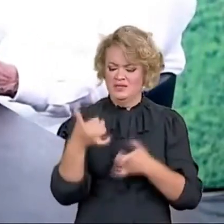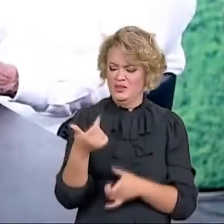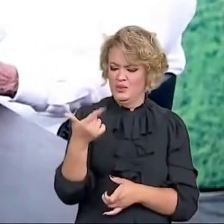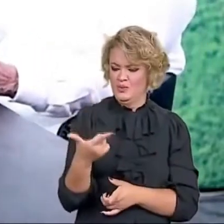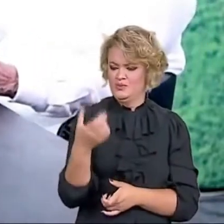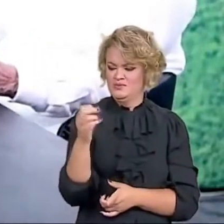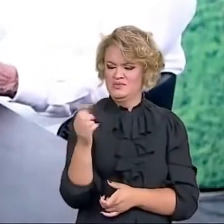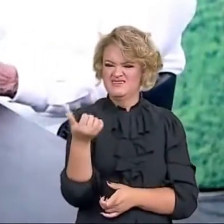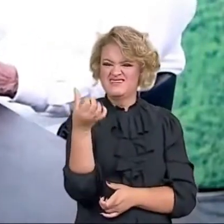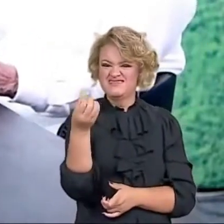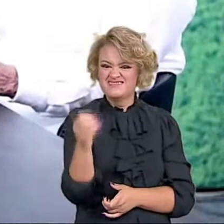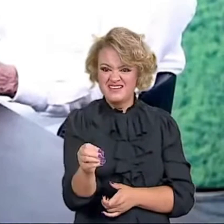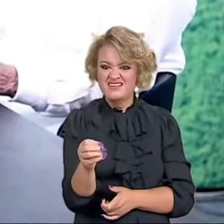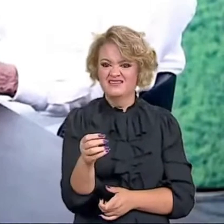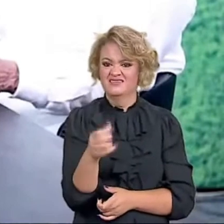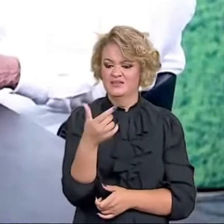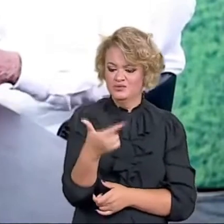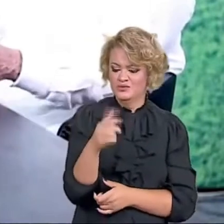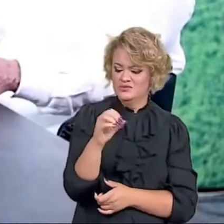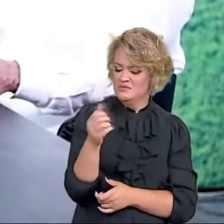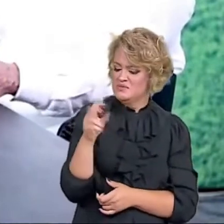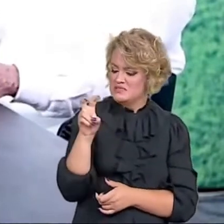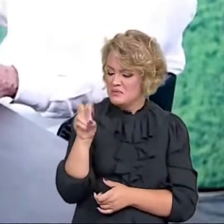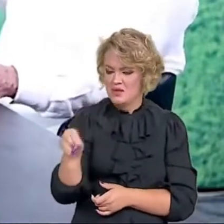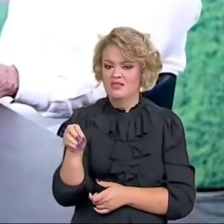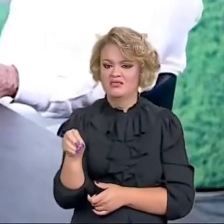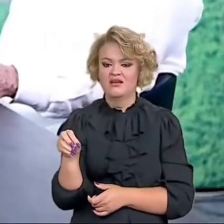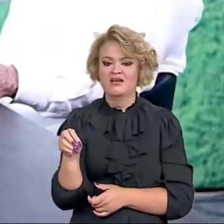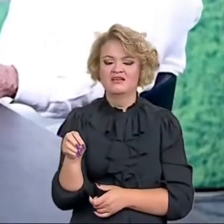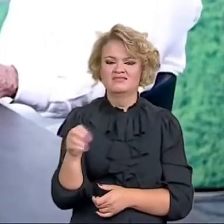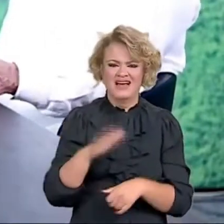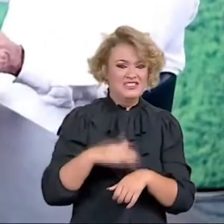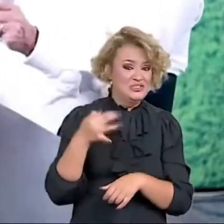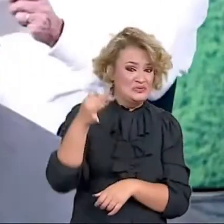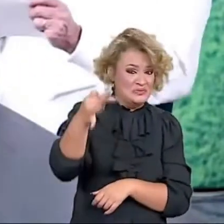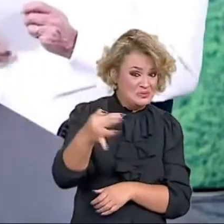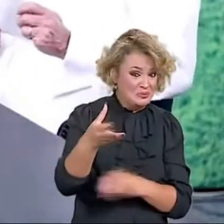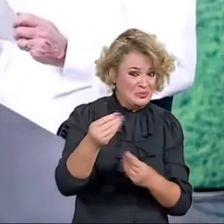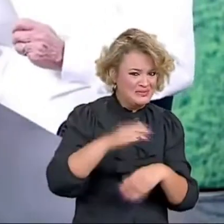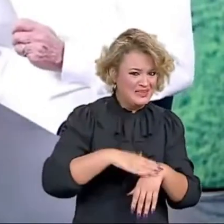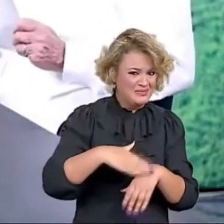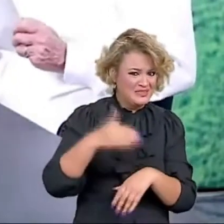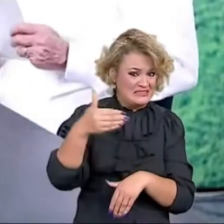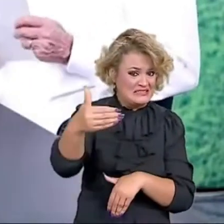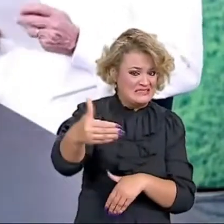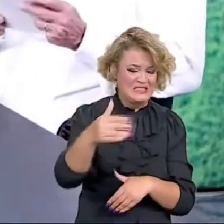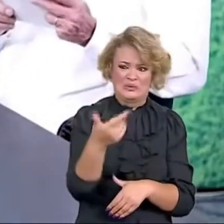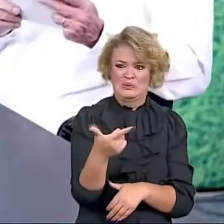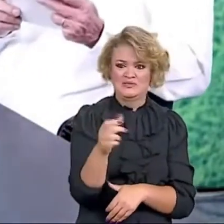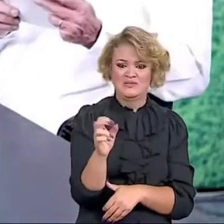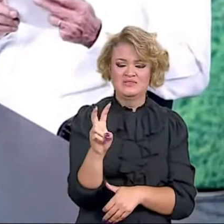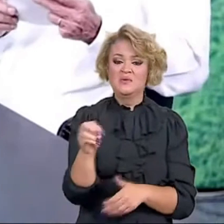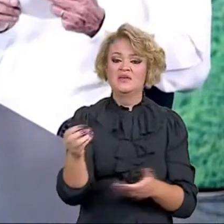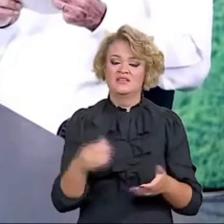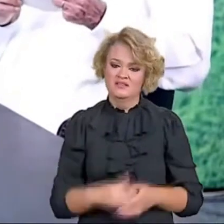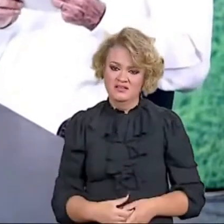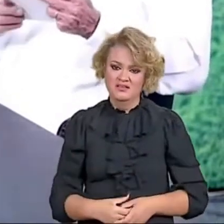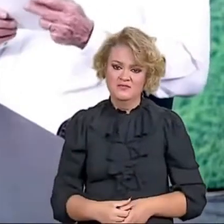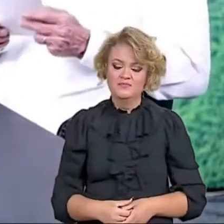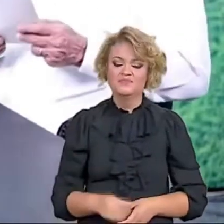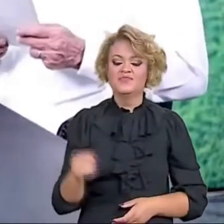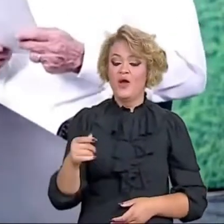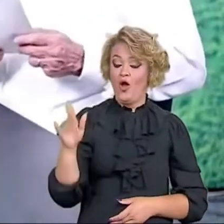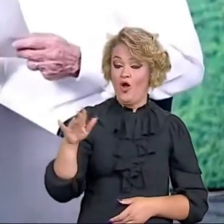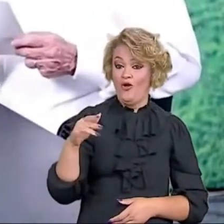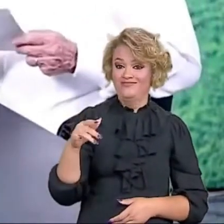falando em 2050. A gente tem esse tempo todo, não aparece, né? O que é participação popular? Acabei de receber aqui uma carta